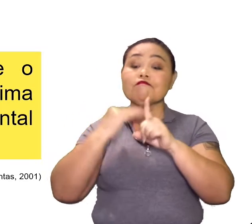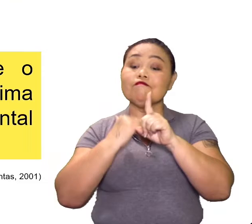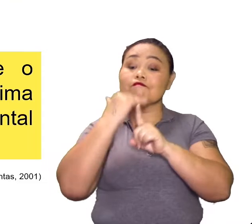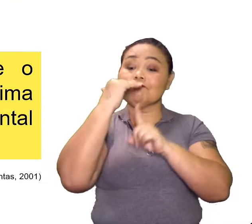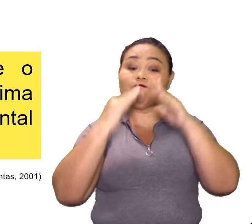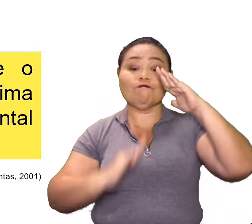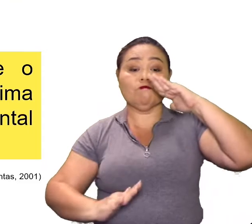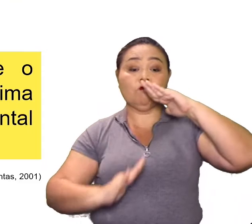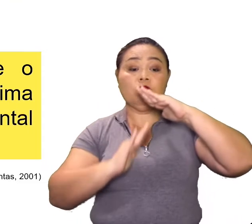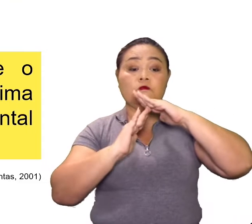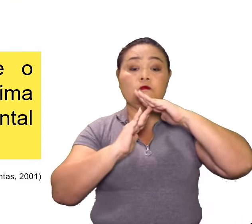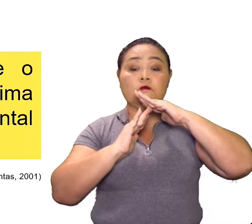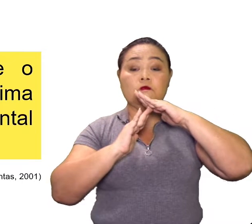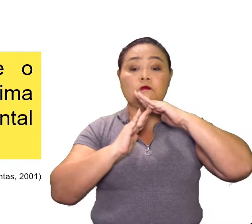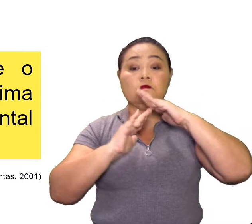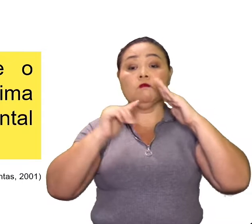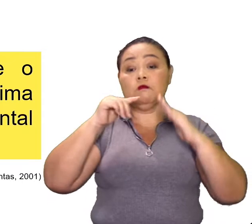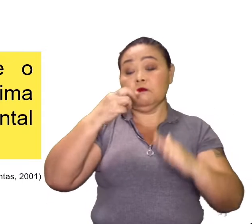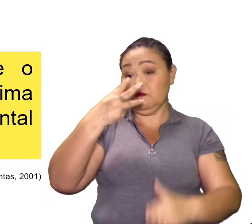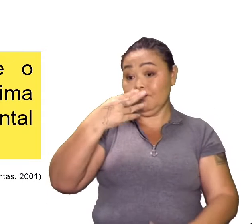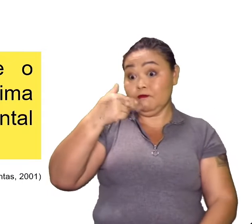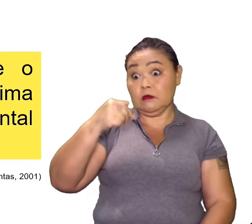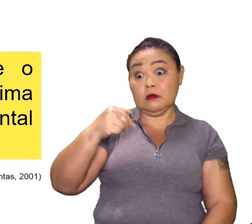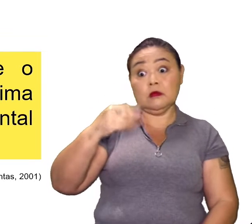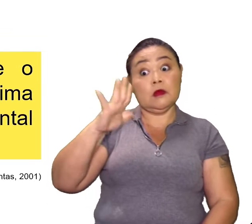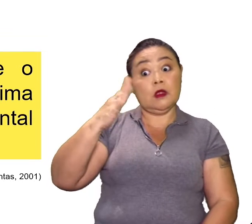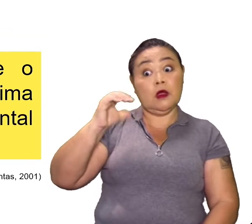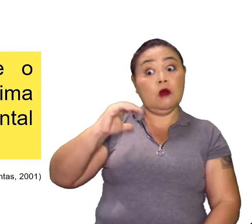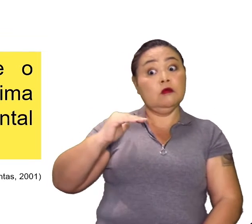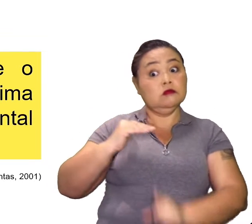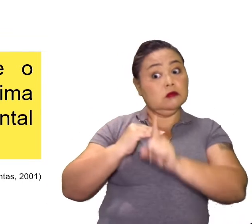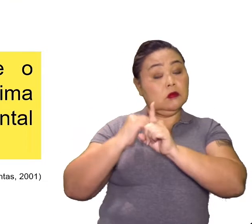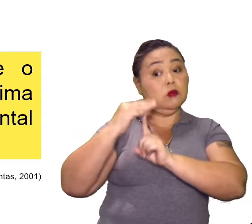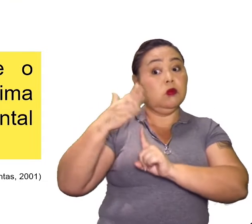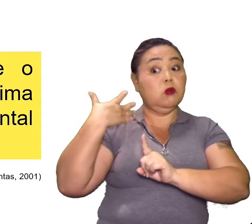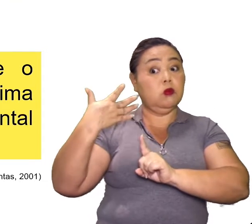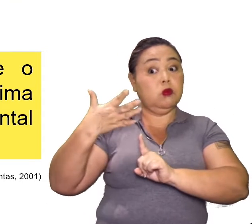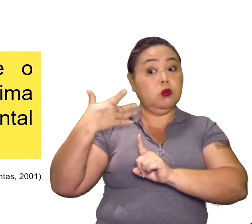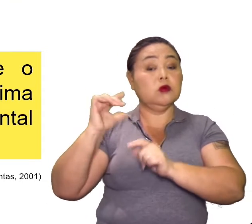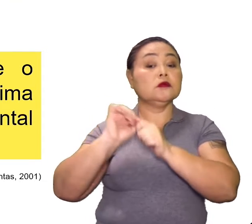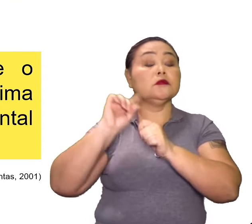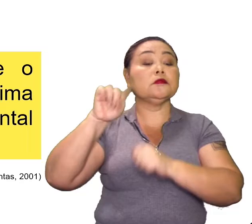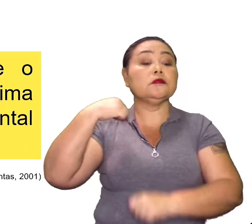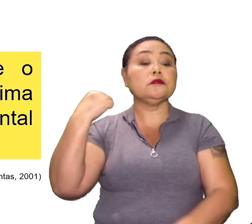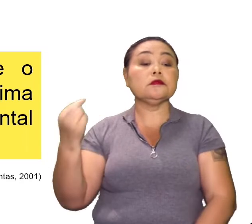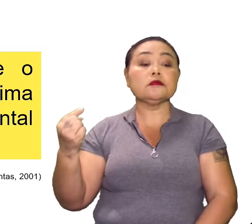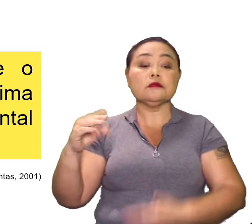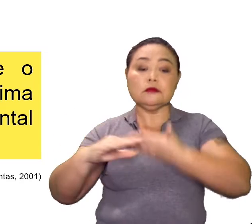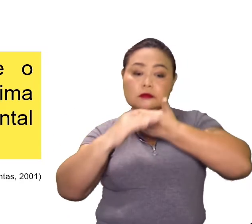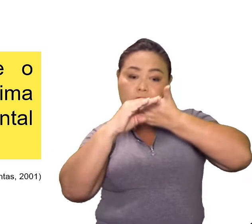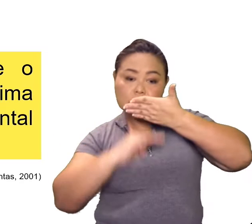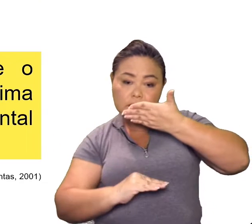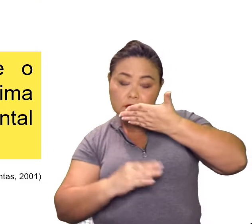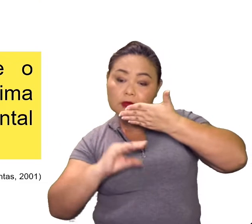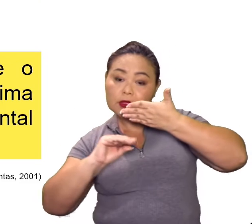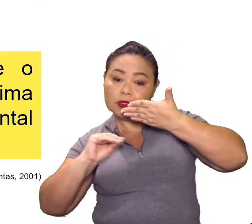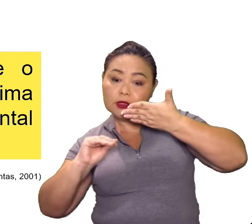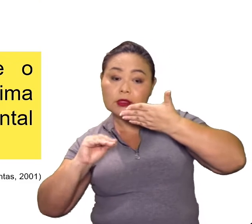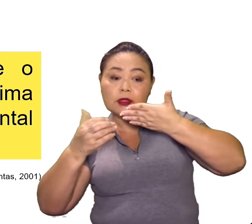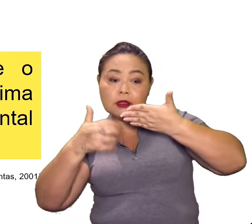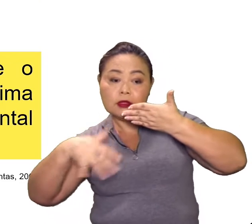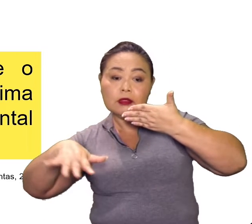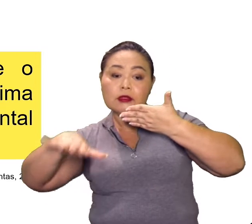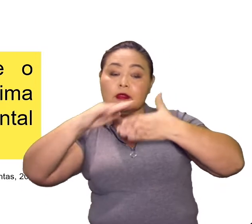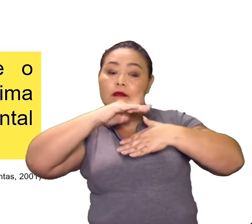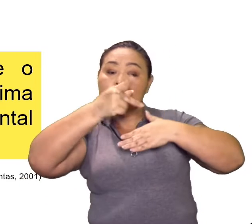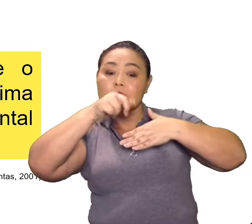temperaturas atingindo mais de 37 graus ou média de 37 graus. Já o subequatorial continental úmido abrange